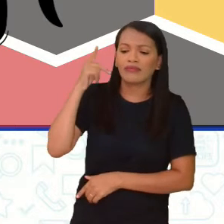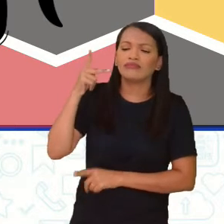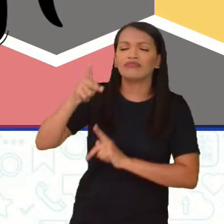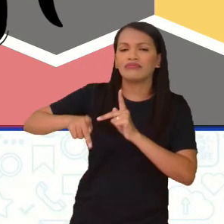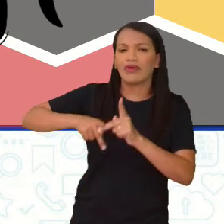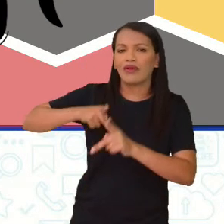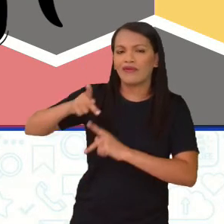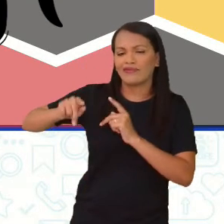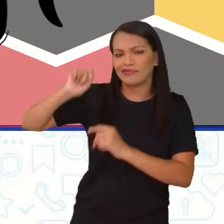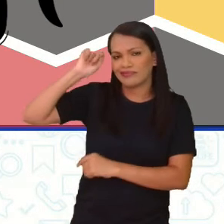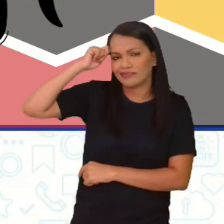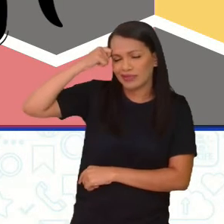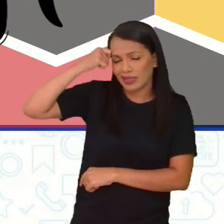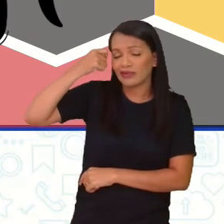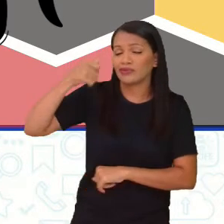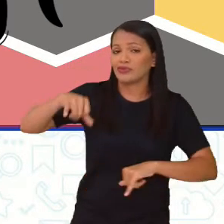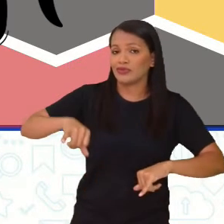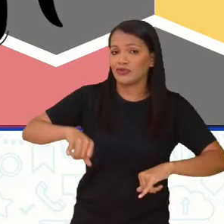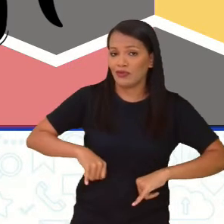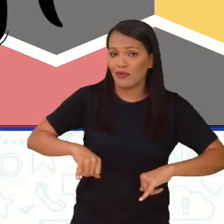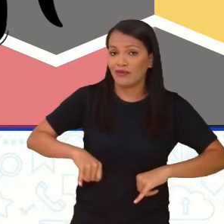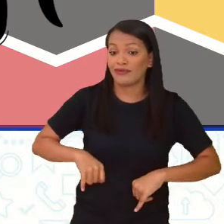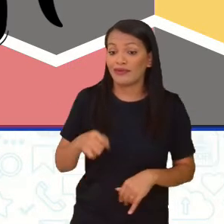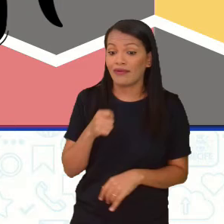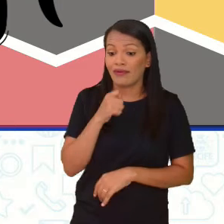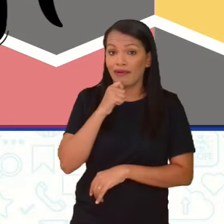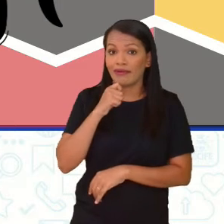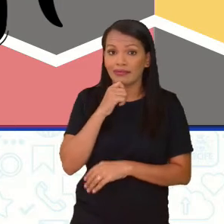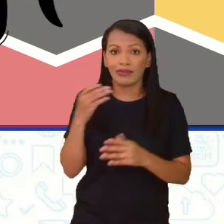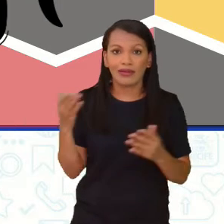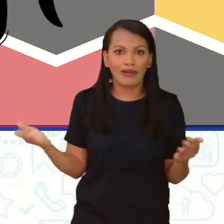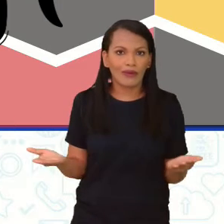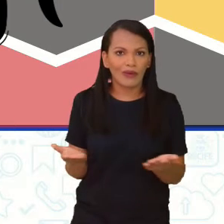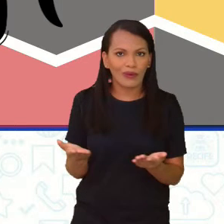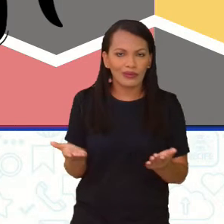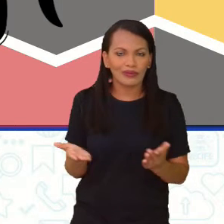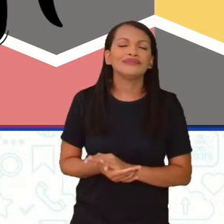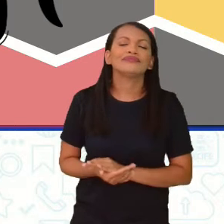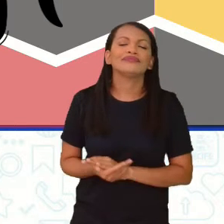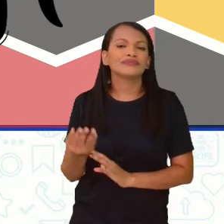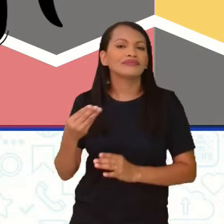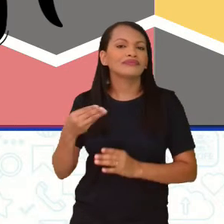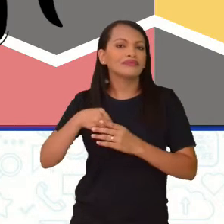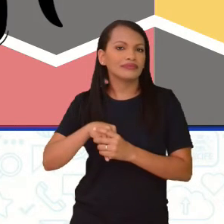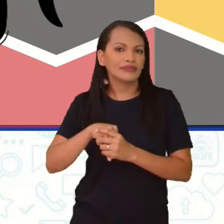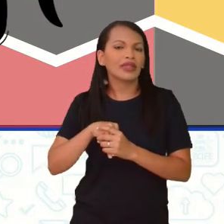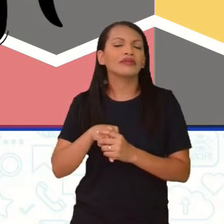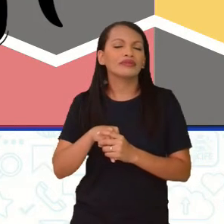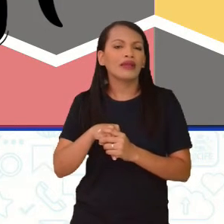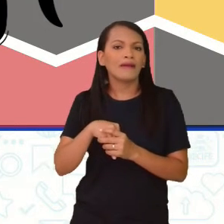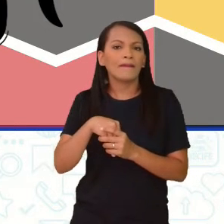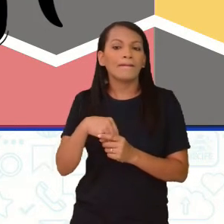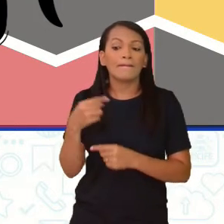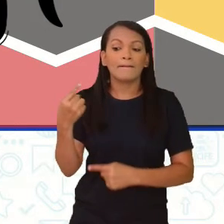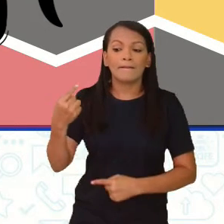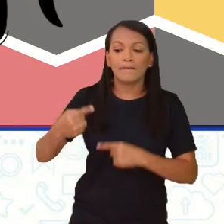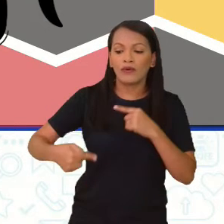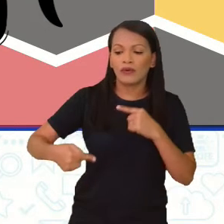população que é tratada, né, dentro das políticas públicas muitas vezes como